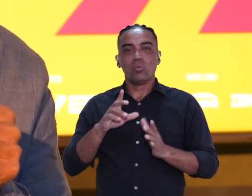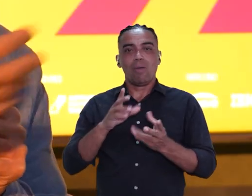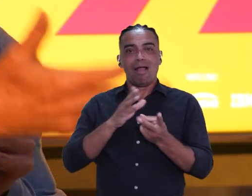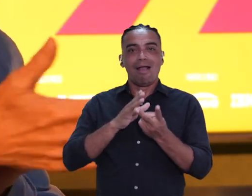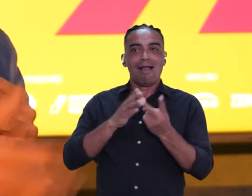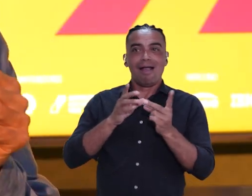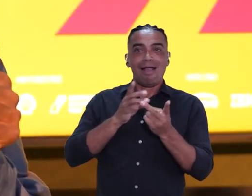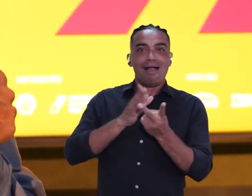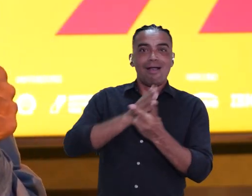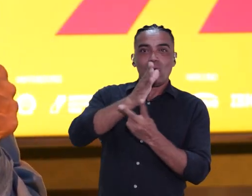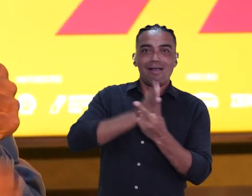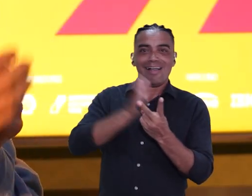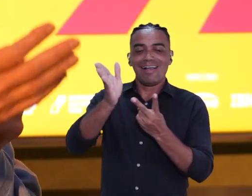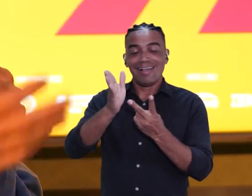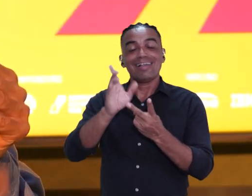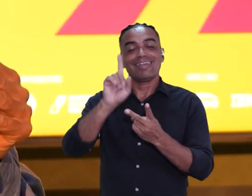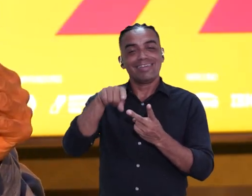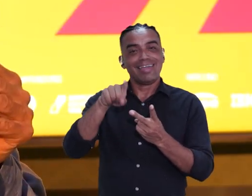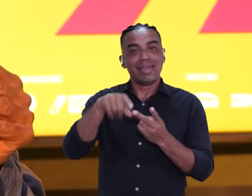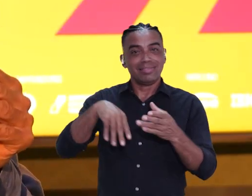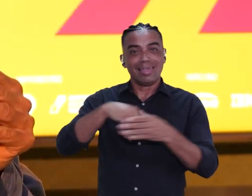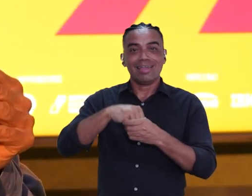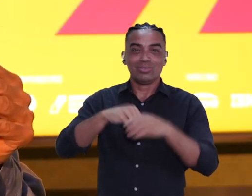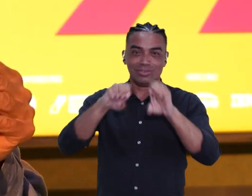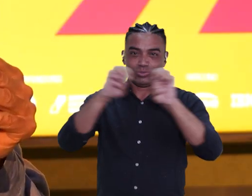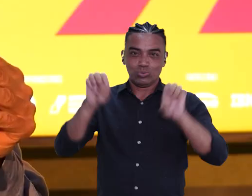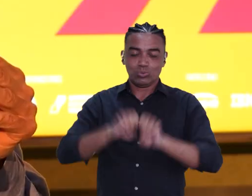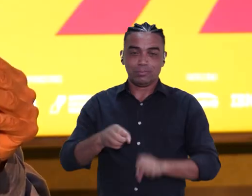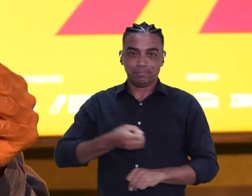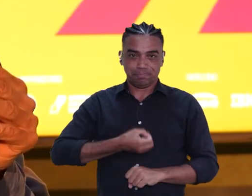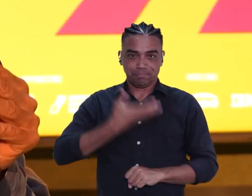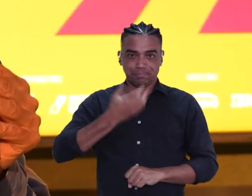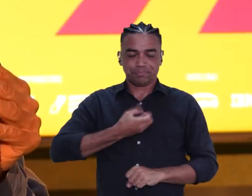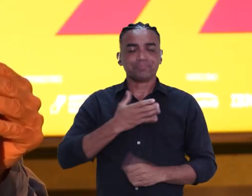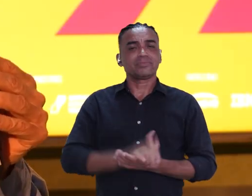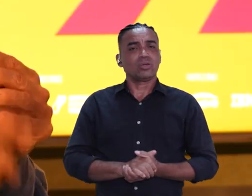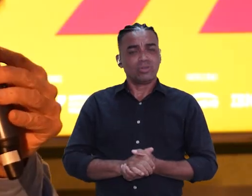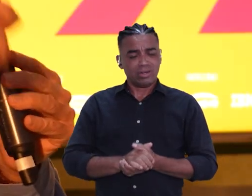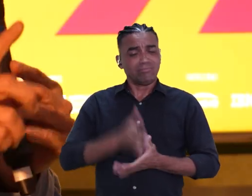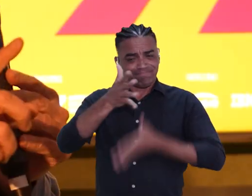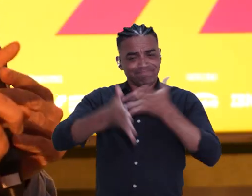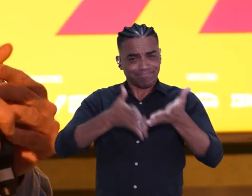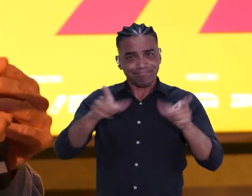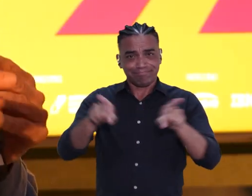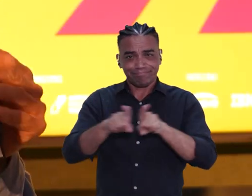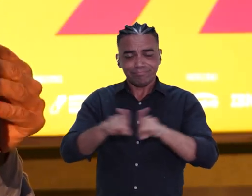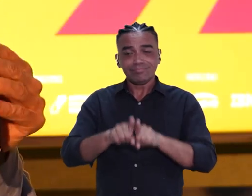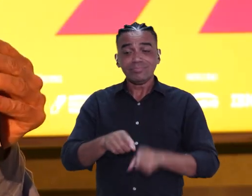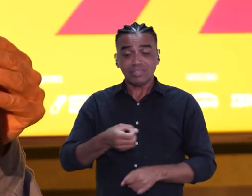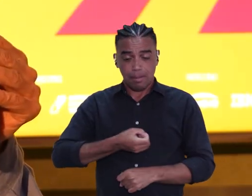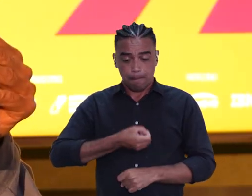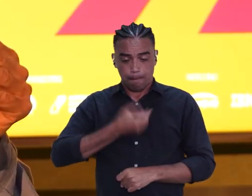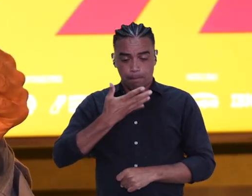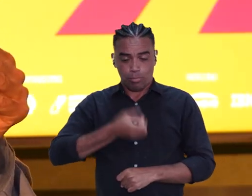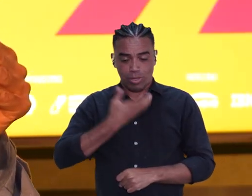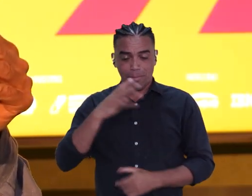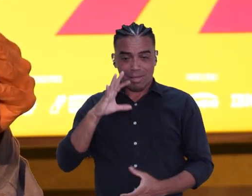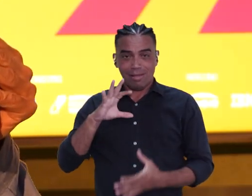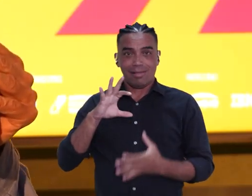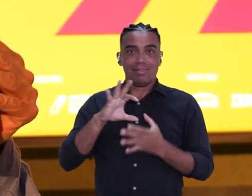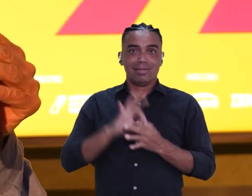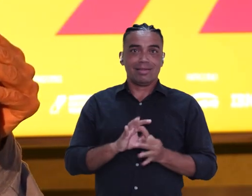entre elas que está posta no poema. Queria dizer, então, que também o poema é muito